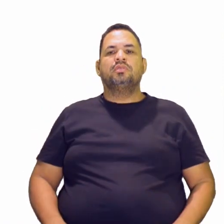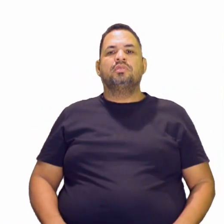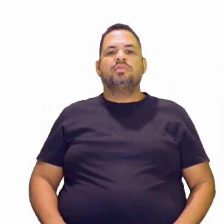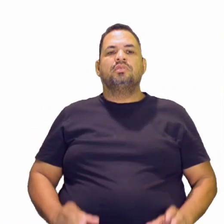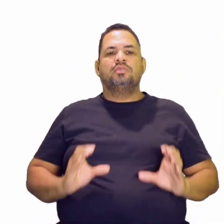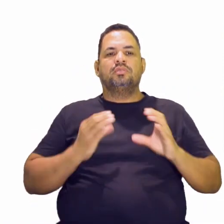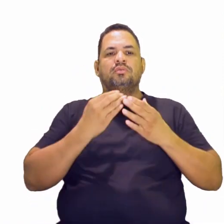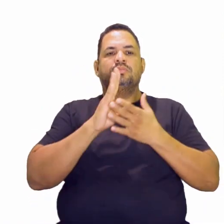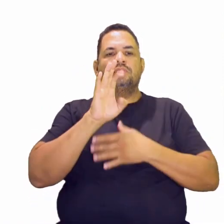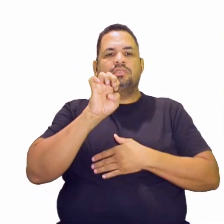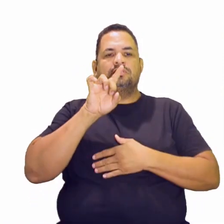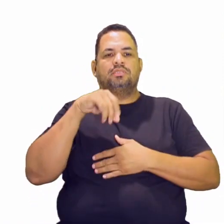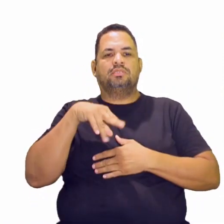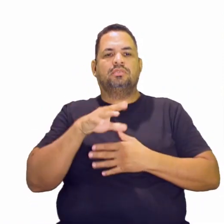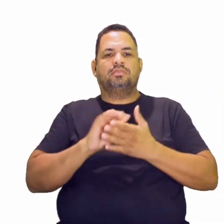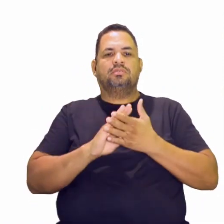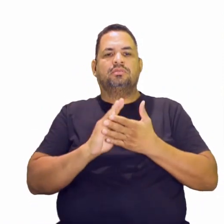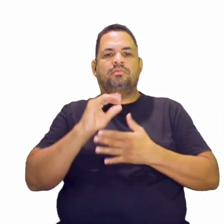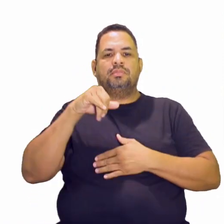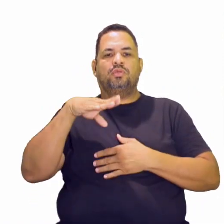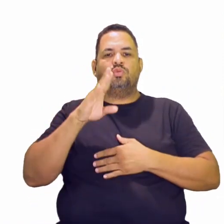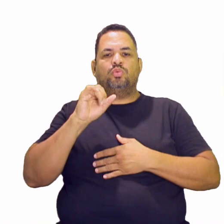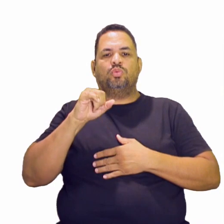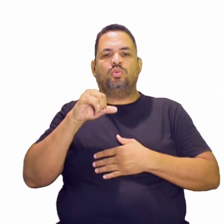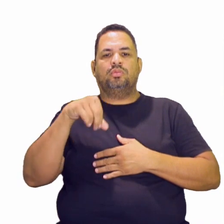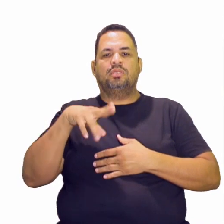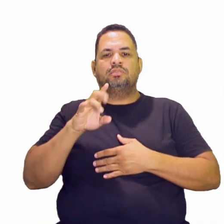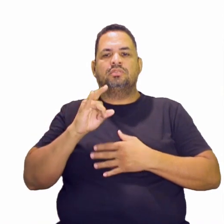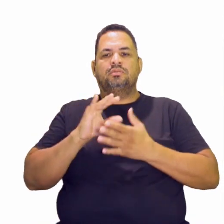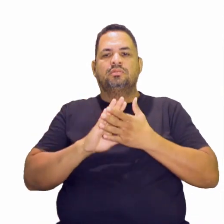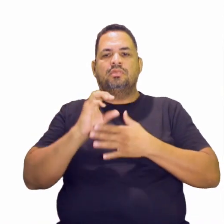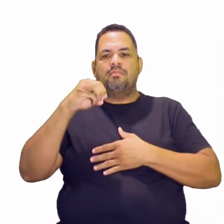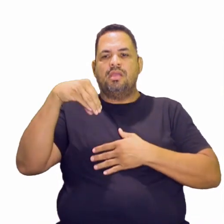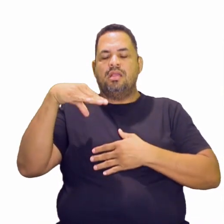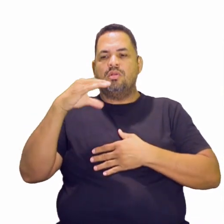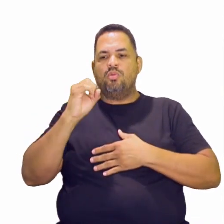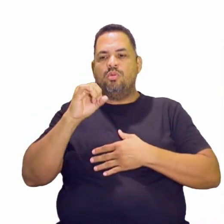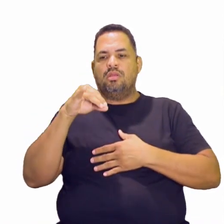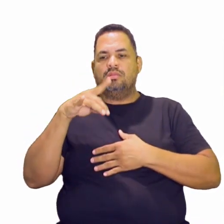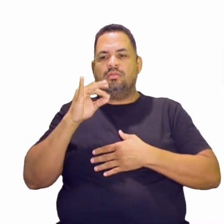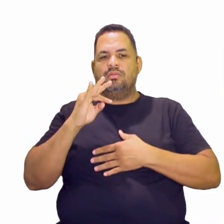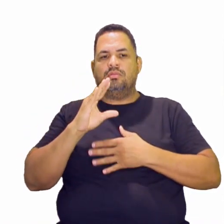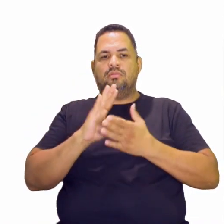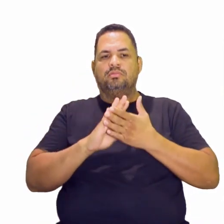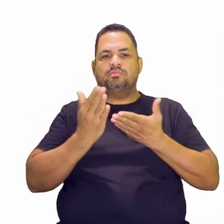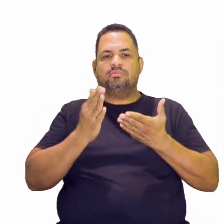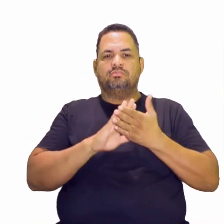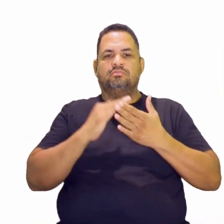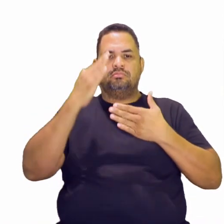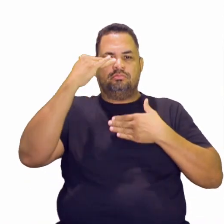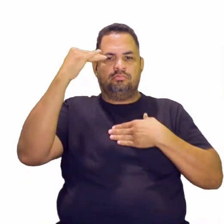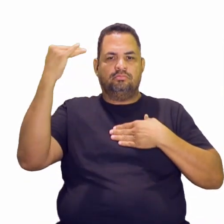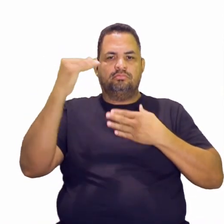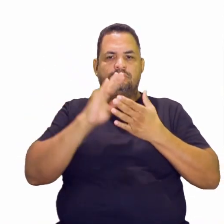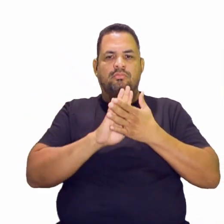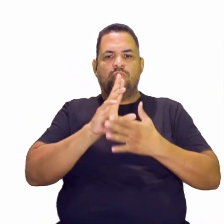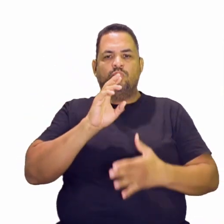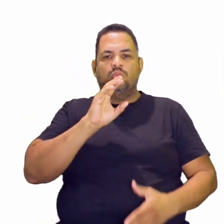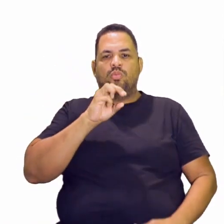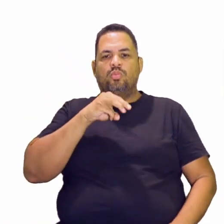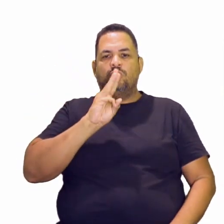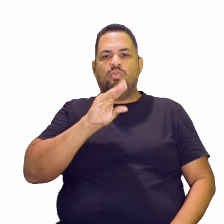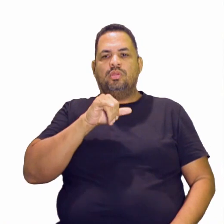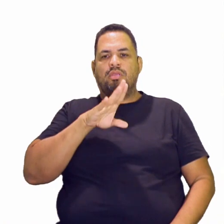Clube da Esquina, de Milton Nascimento e Marco Antônio. Foi uma homenagem a Winnie